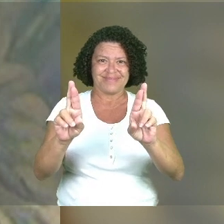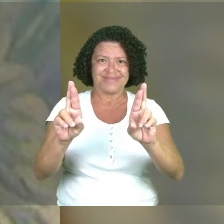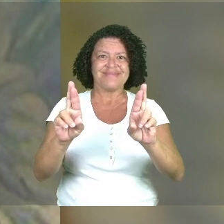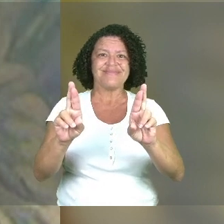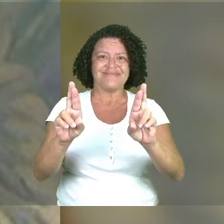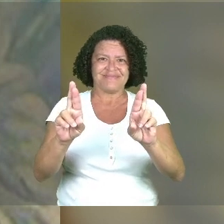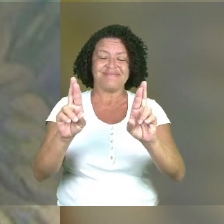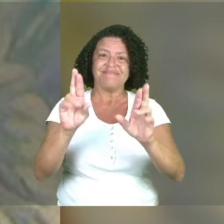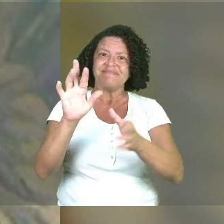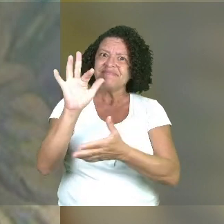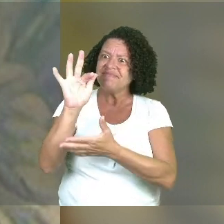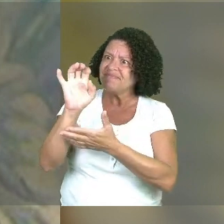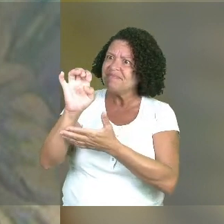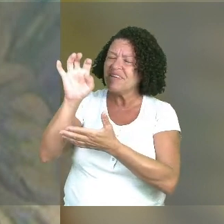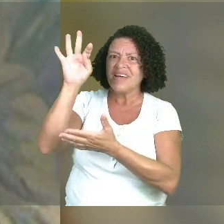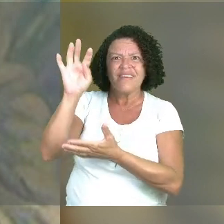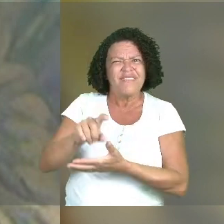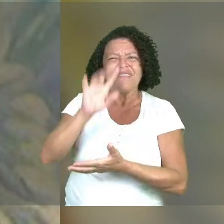e a fé.